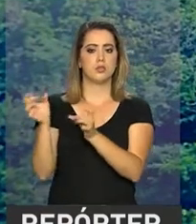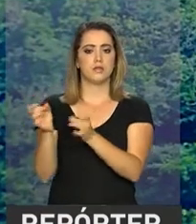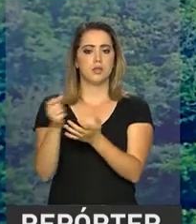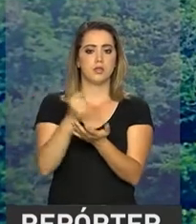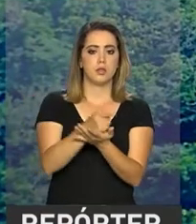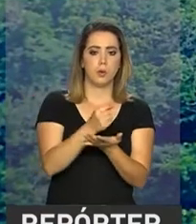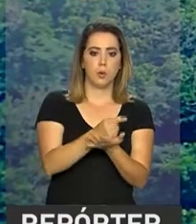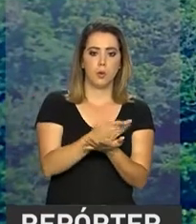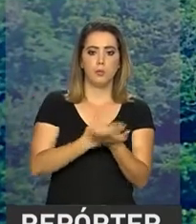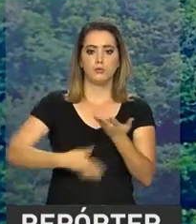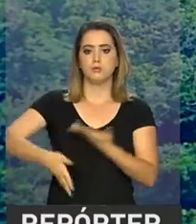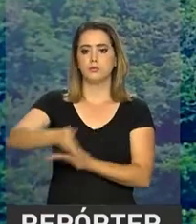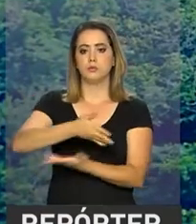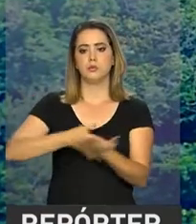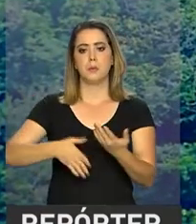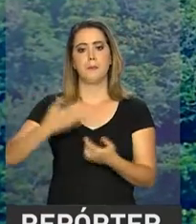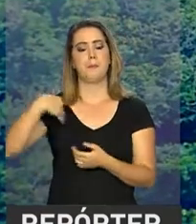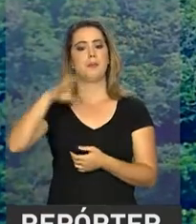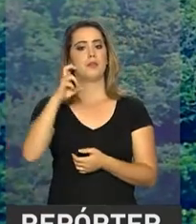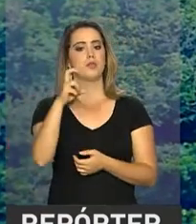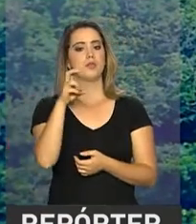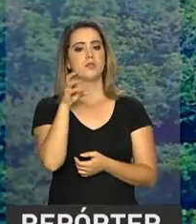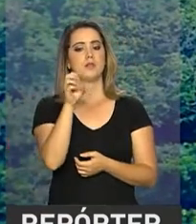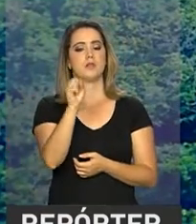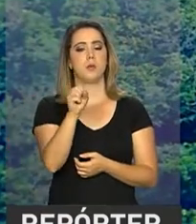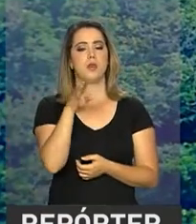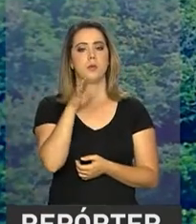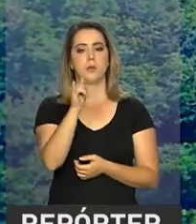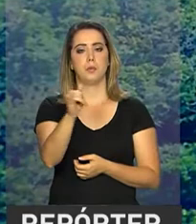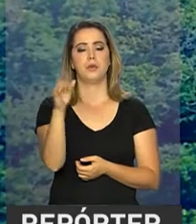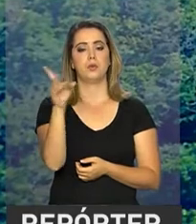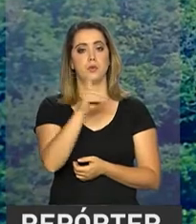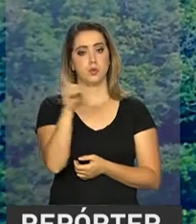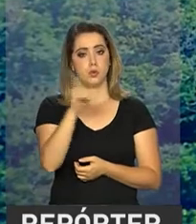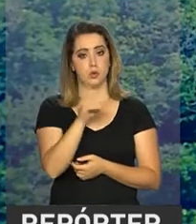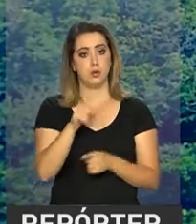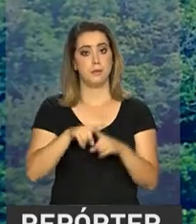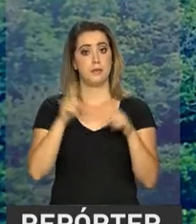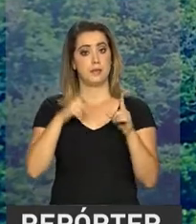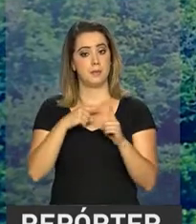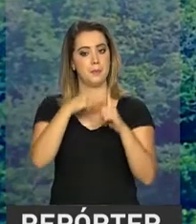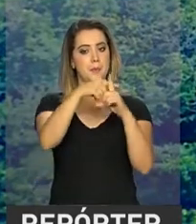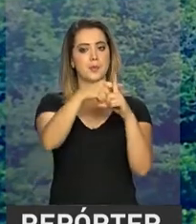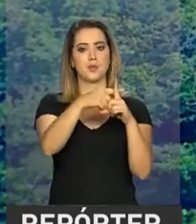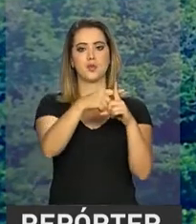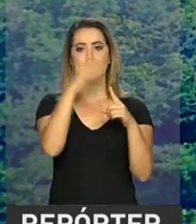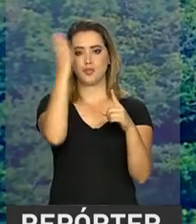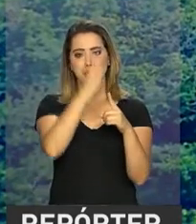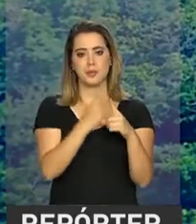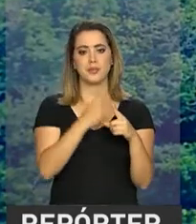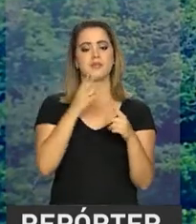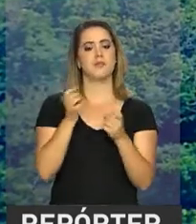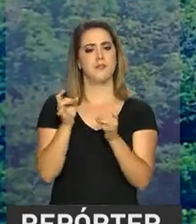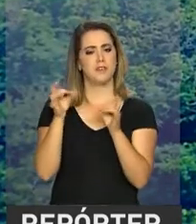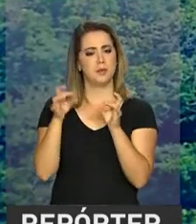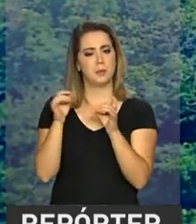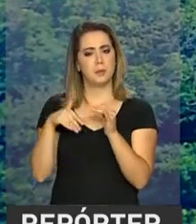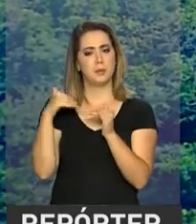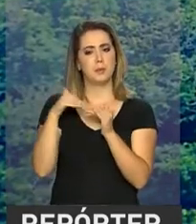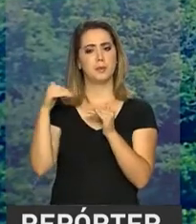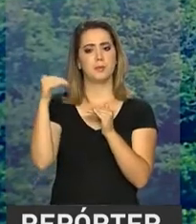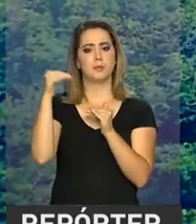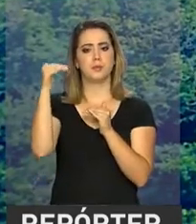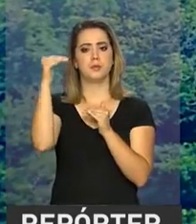58 bilhões de dólares e o saldo é positivo para o brasil que vendeu quase 12 bilhões de dólares a